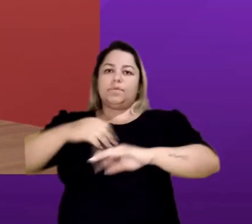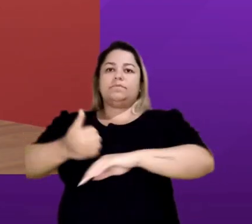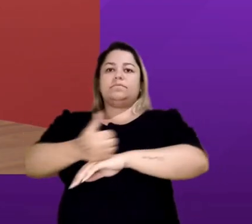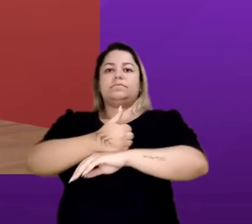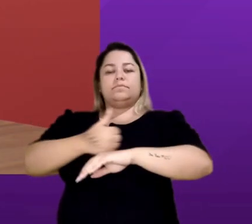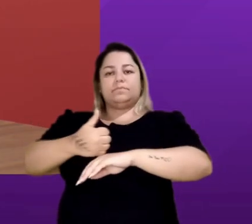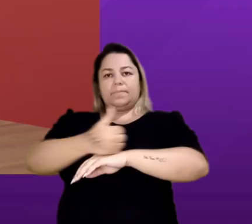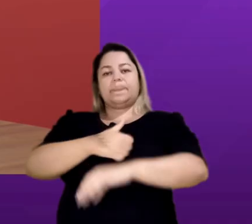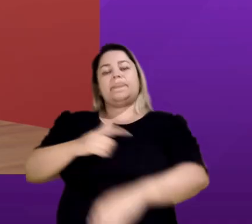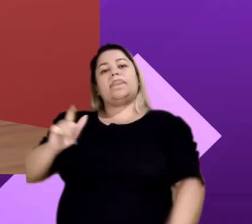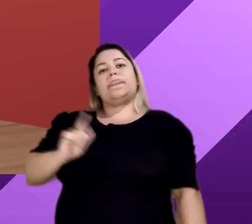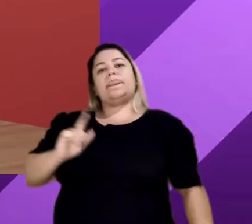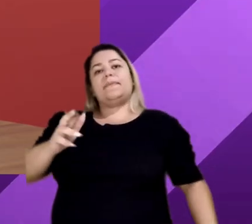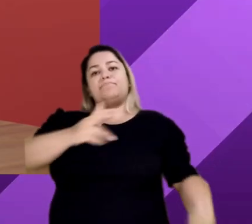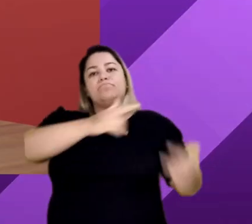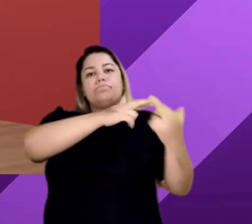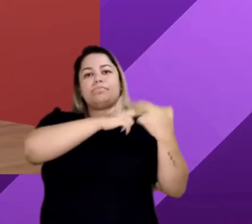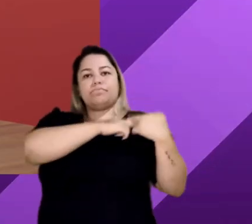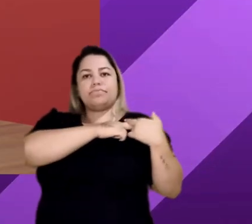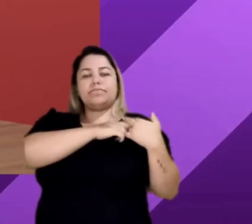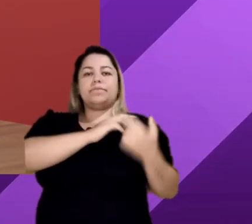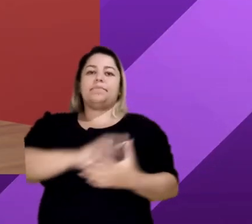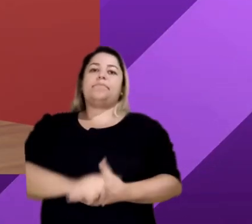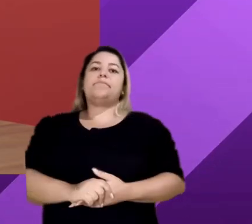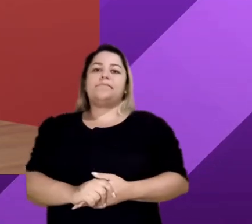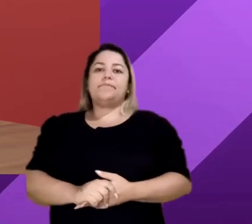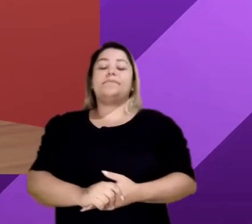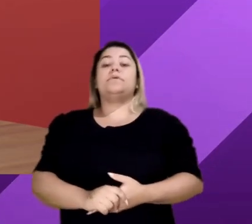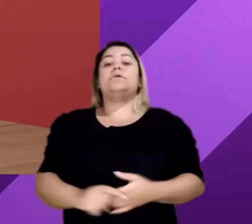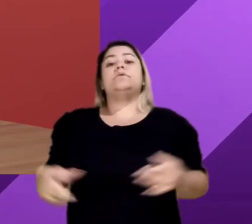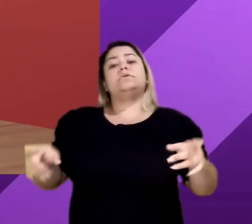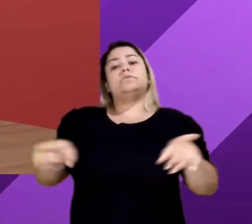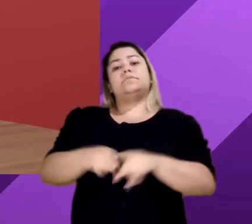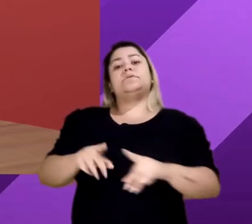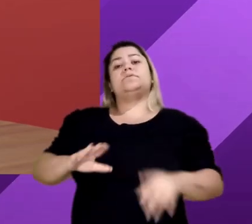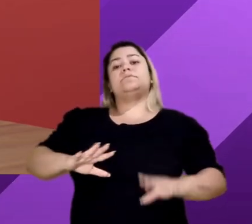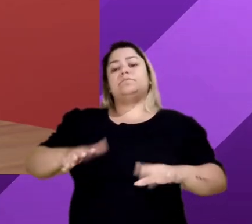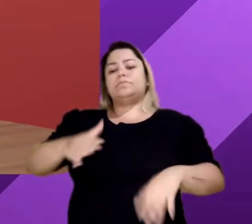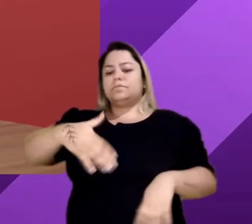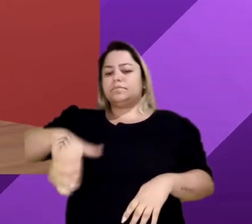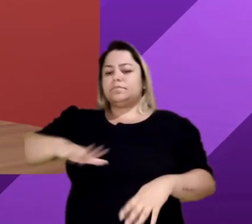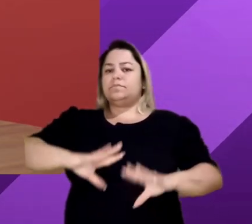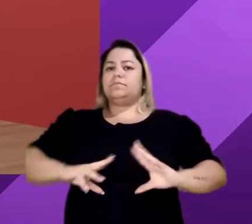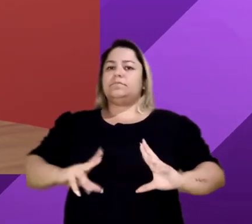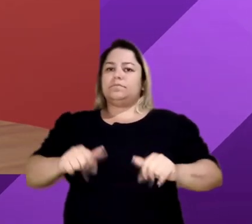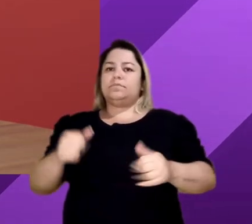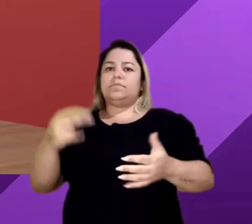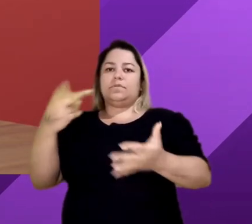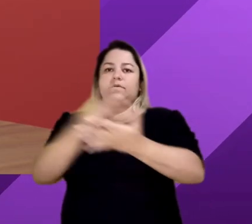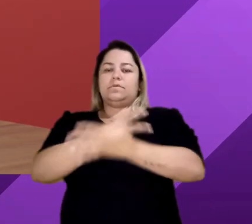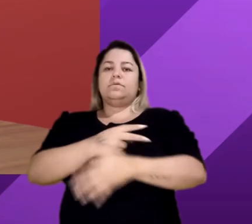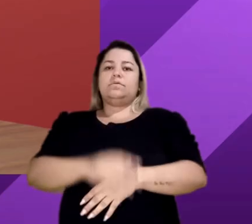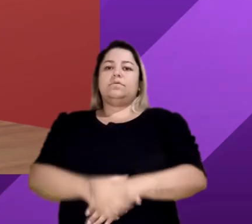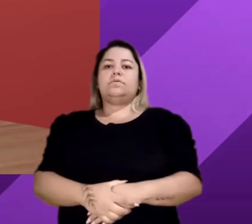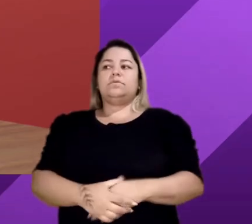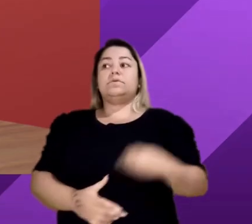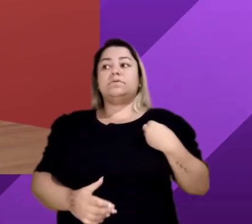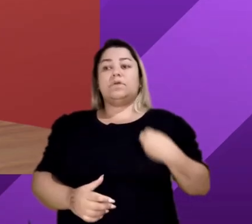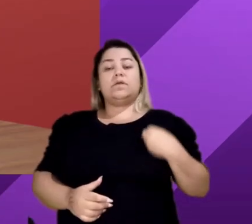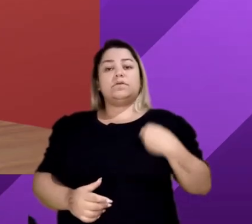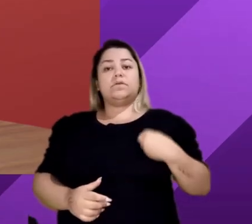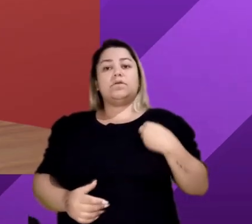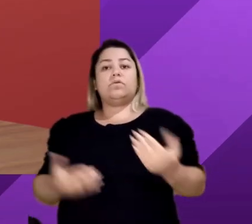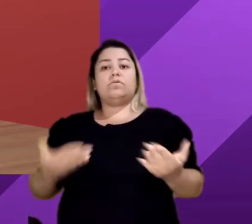tem responsabilidade também, né, com o seu entorno e com tudo que acontece ao mesmo tempo. Estar aqui